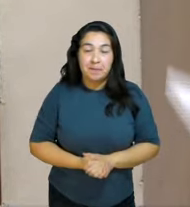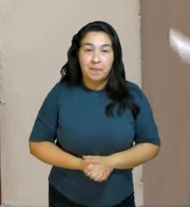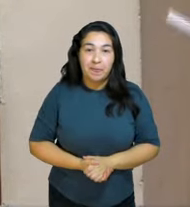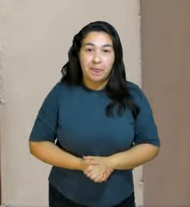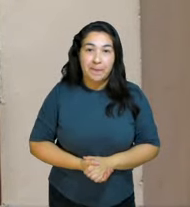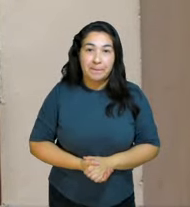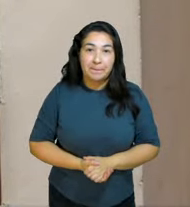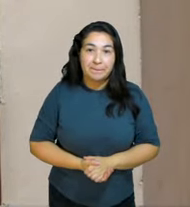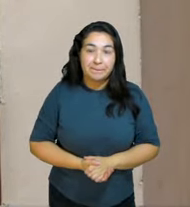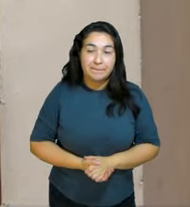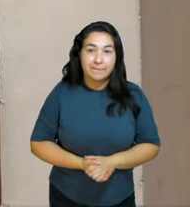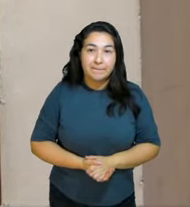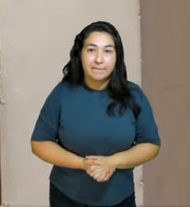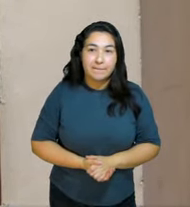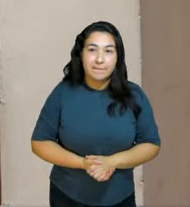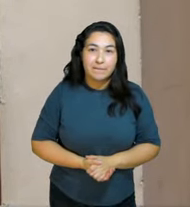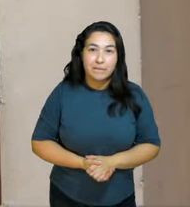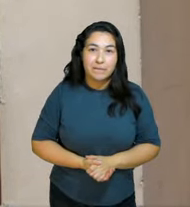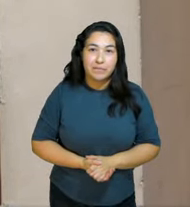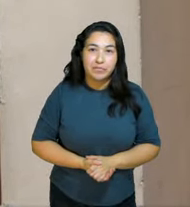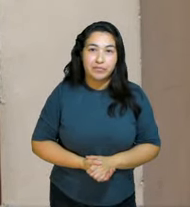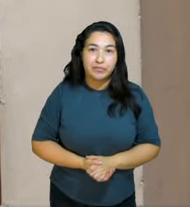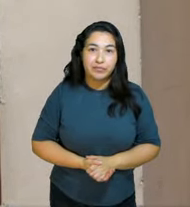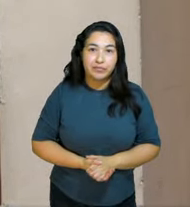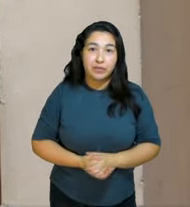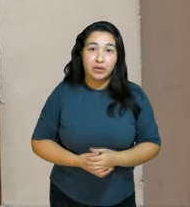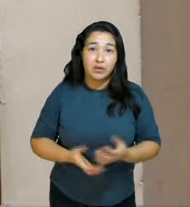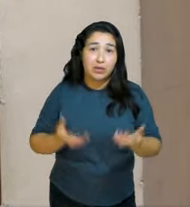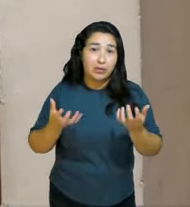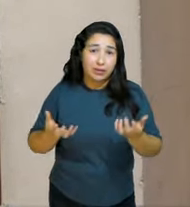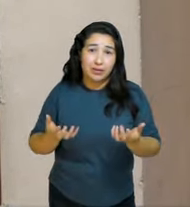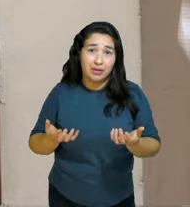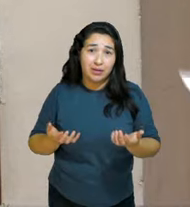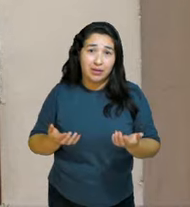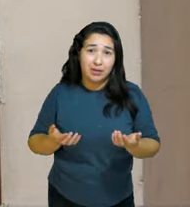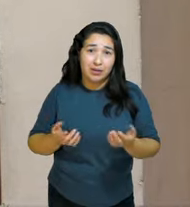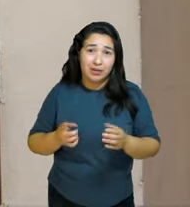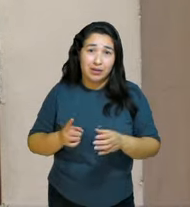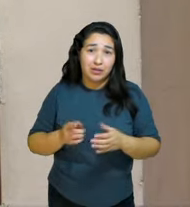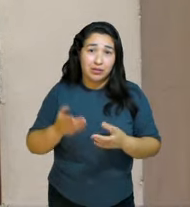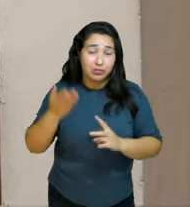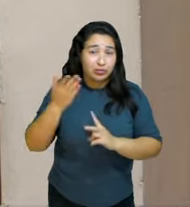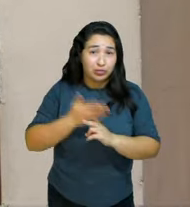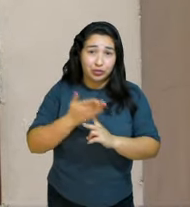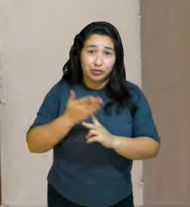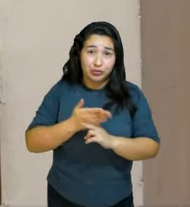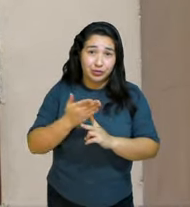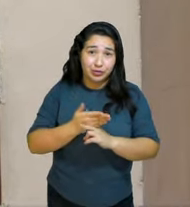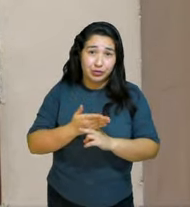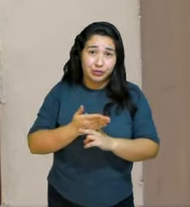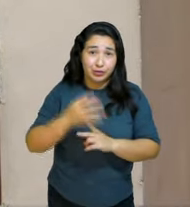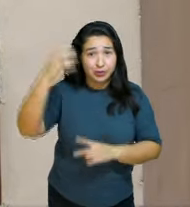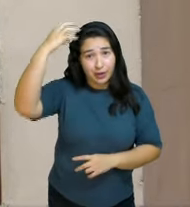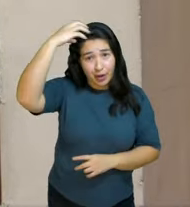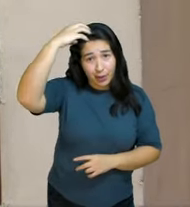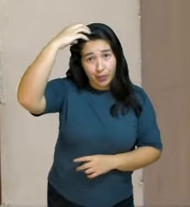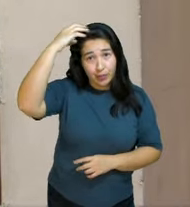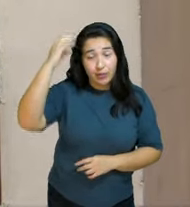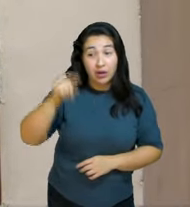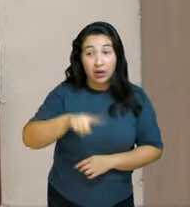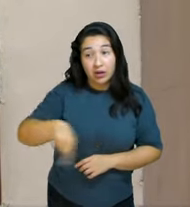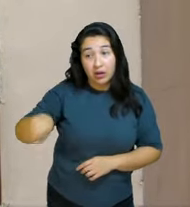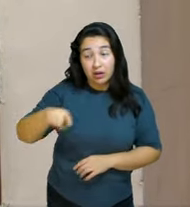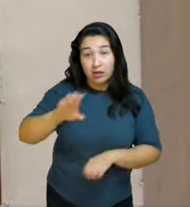aí, presidente, eu gostaria de dividir a conta. Né? Quando eu falo de dividir a conta, que o próprio conselho se